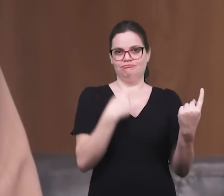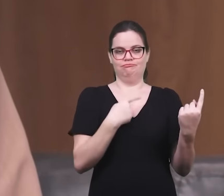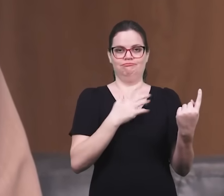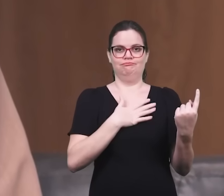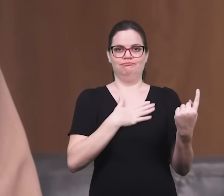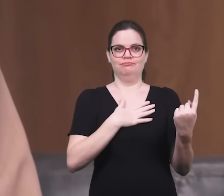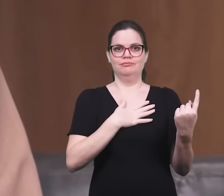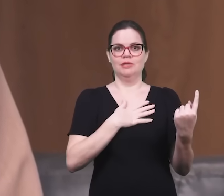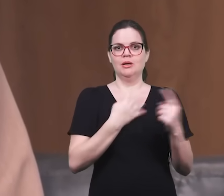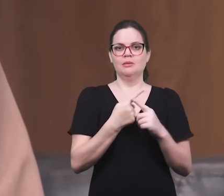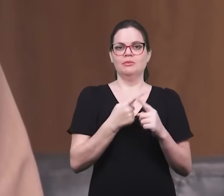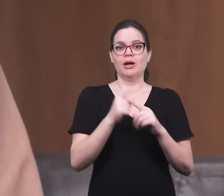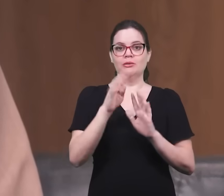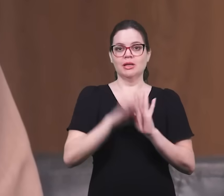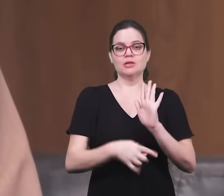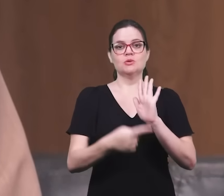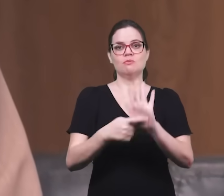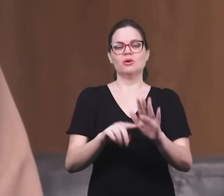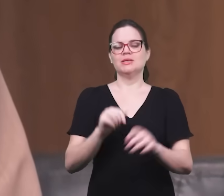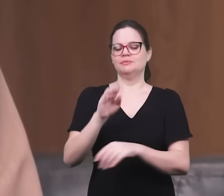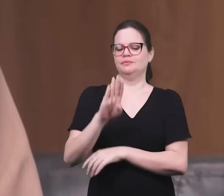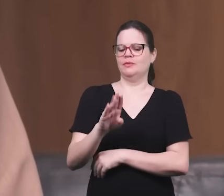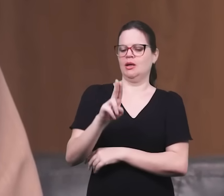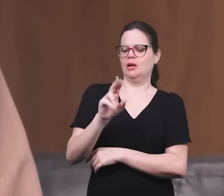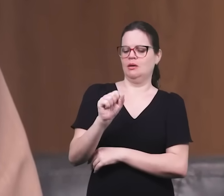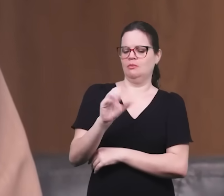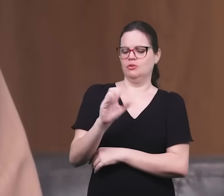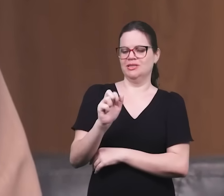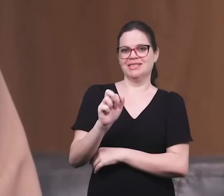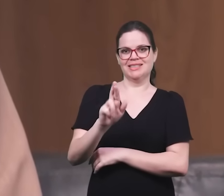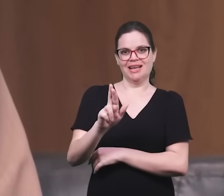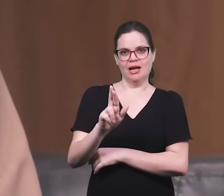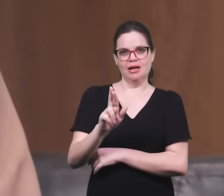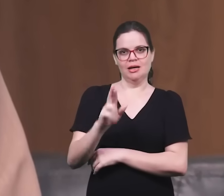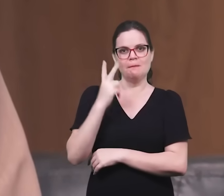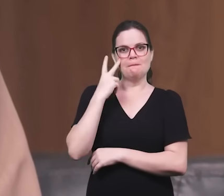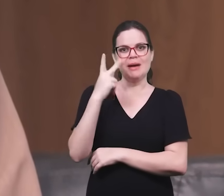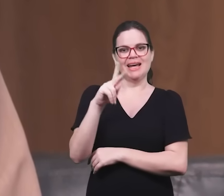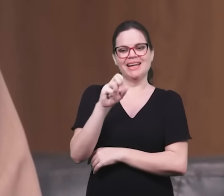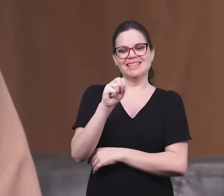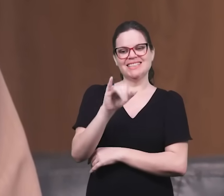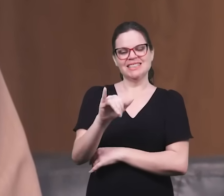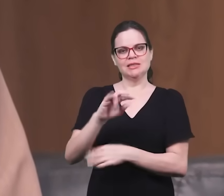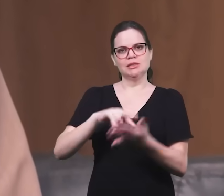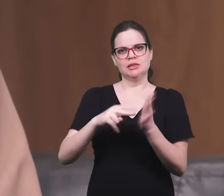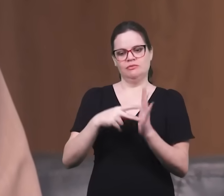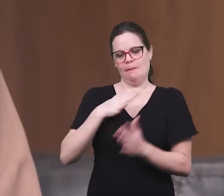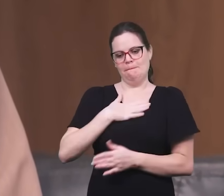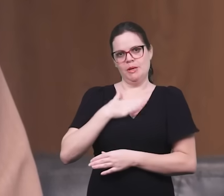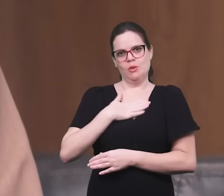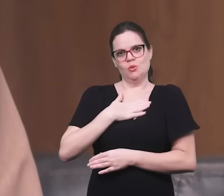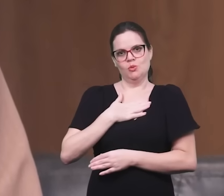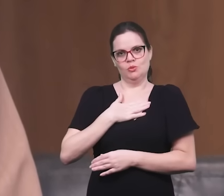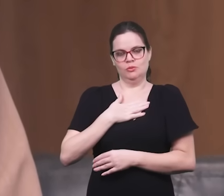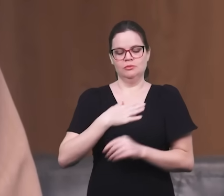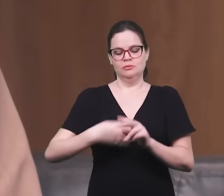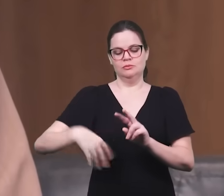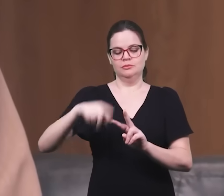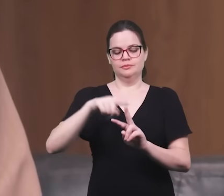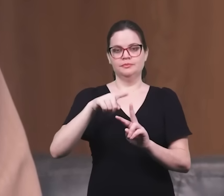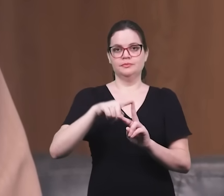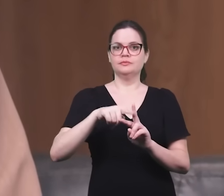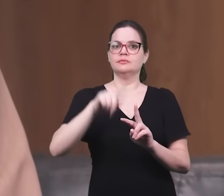busca para si. E já a andorinha não, a andorinha tem uma característica de família, né?